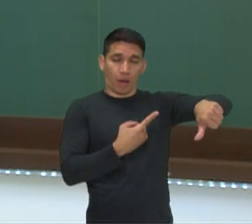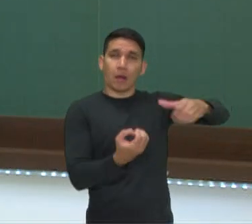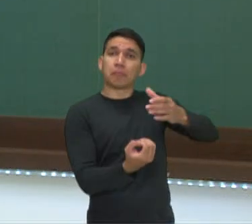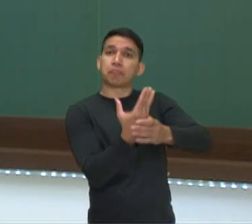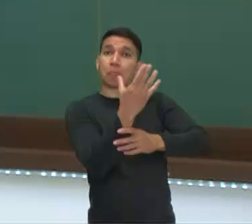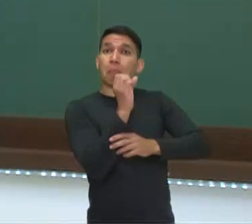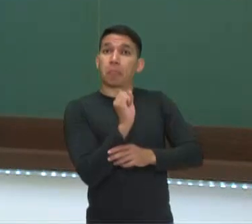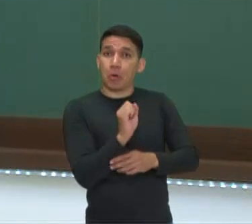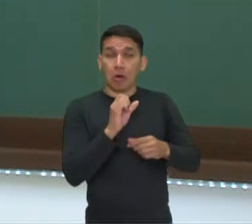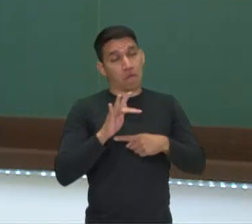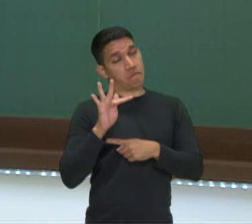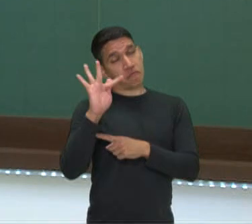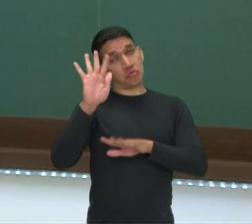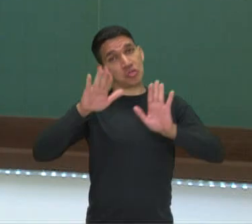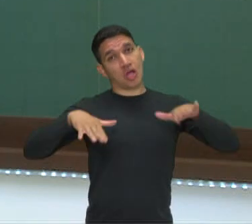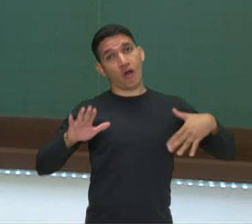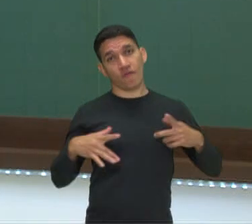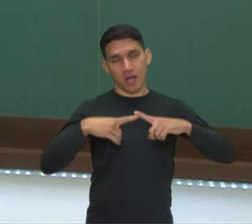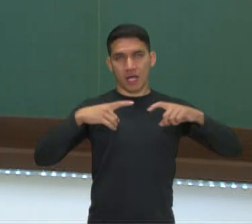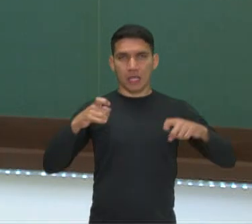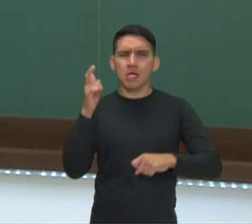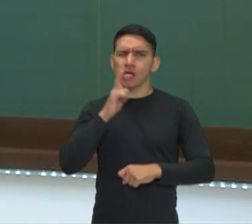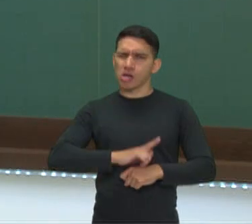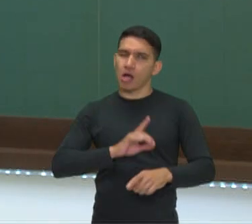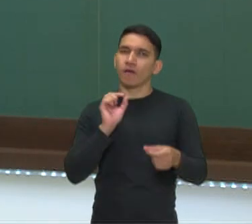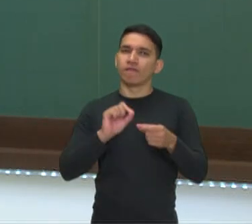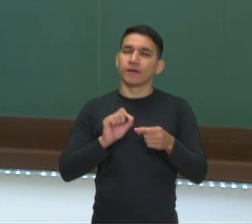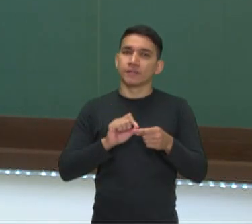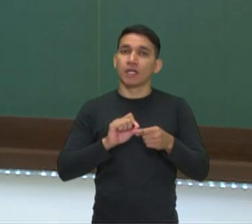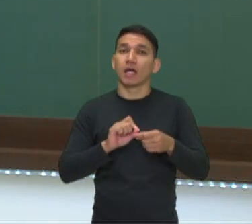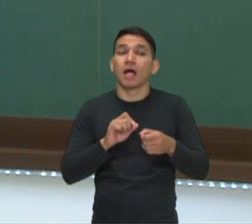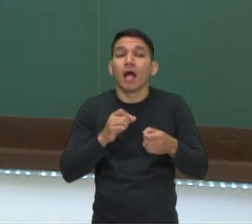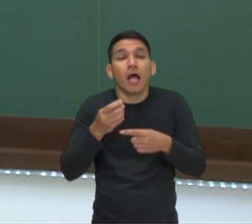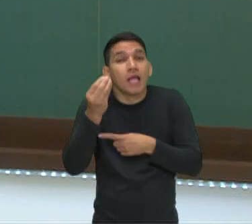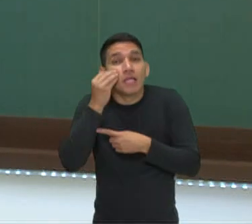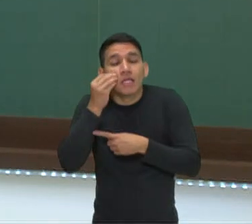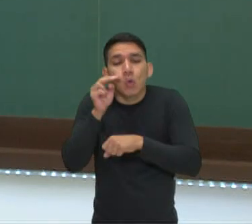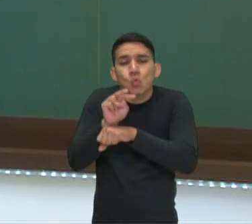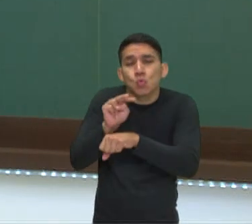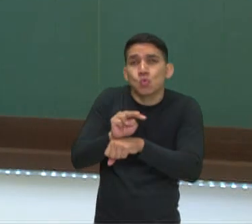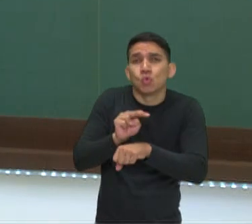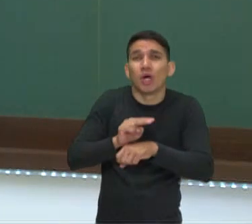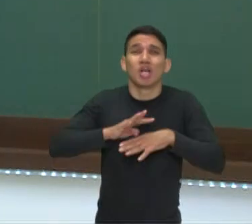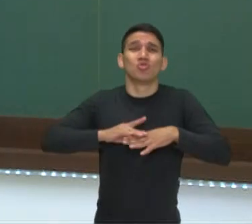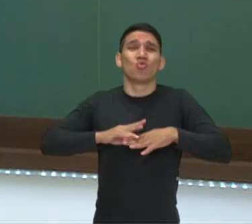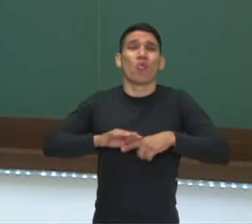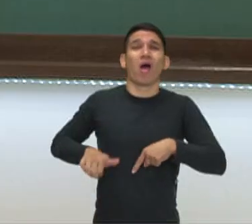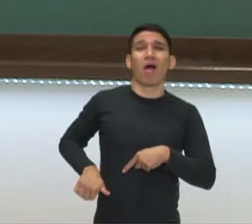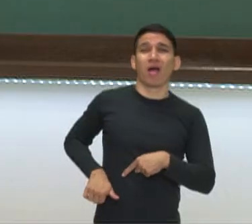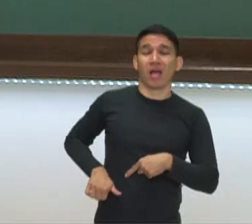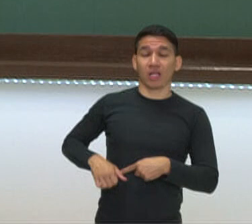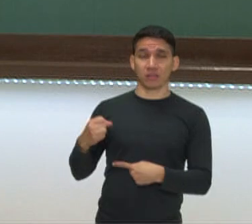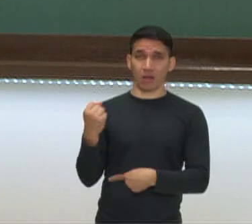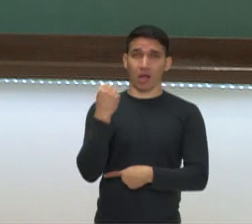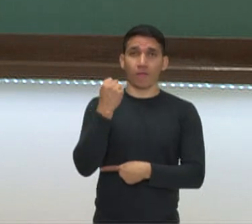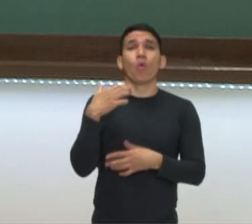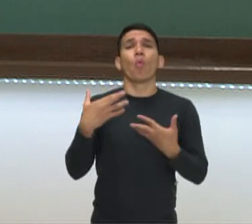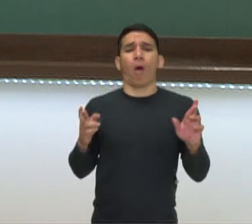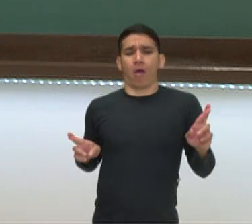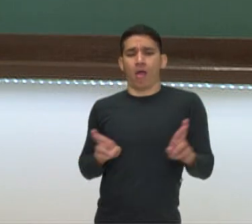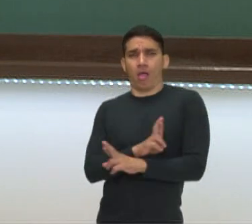futuro próximo, né, pela ciência, para tratar doenças renais graves? Qual a relação dele com os